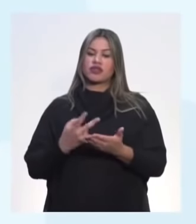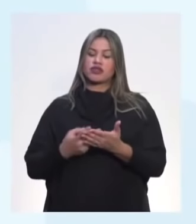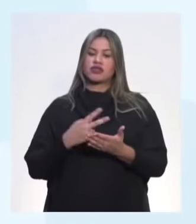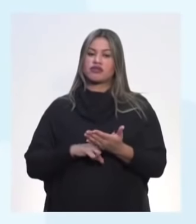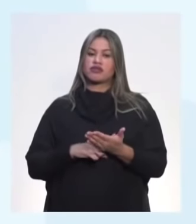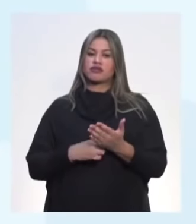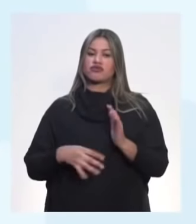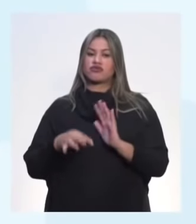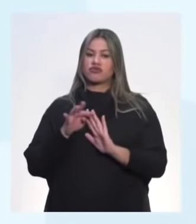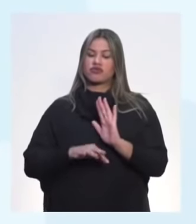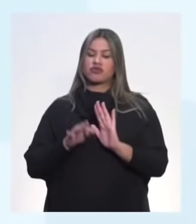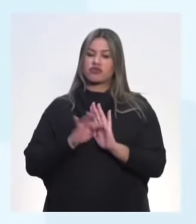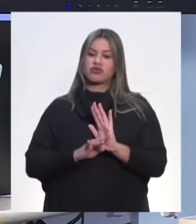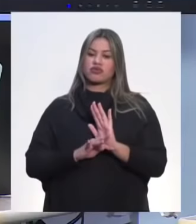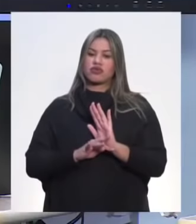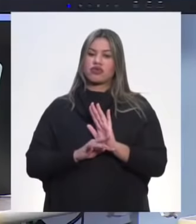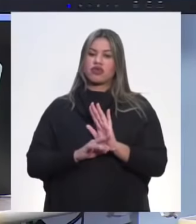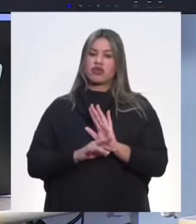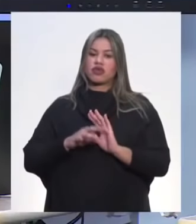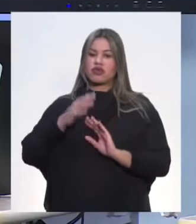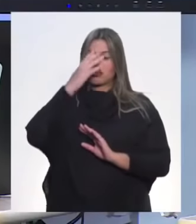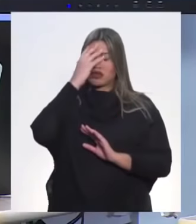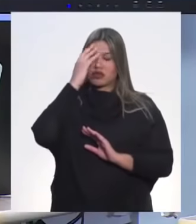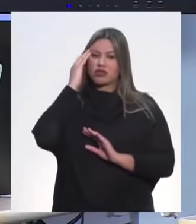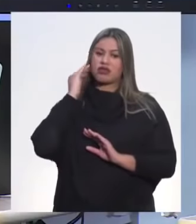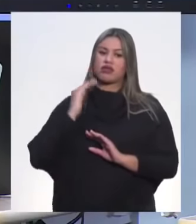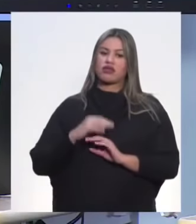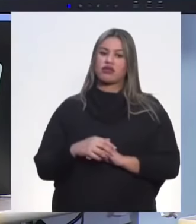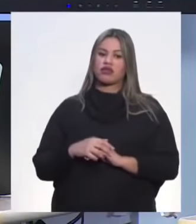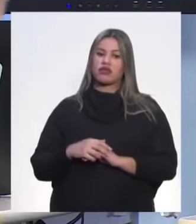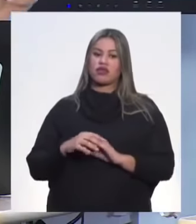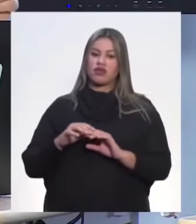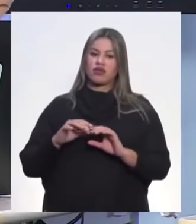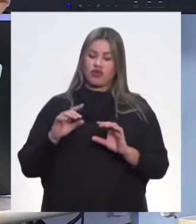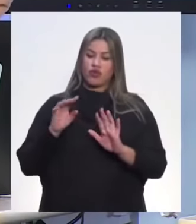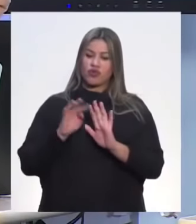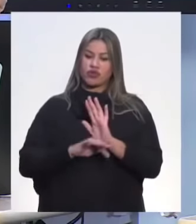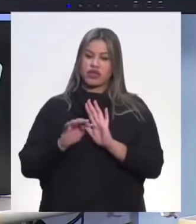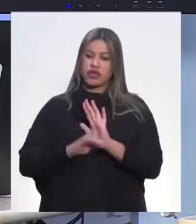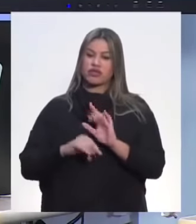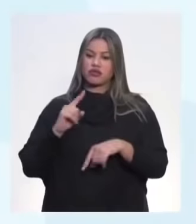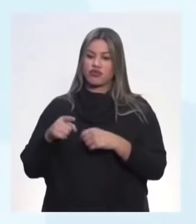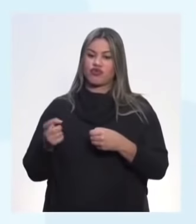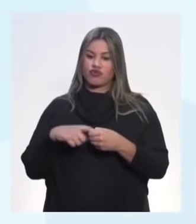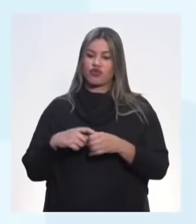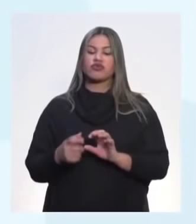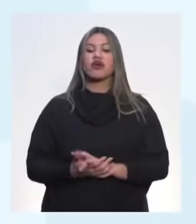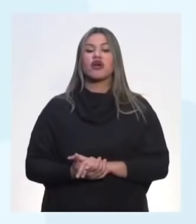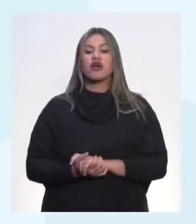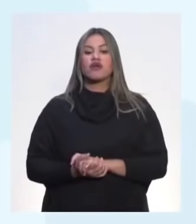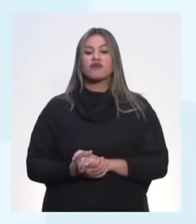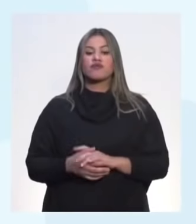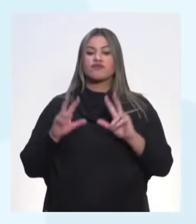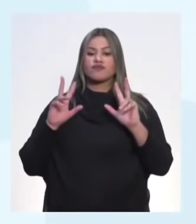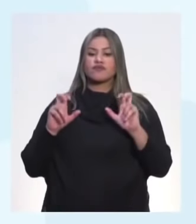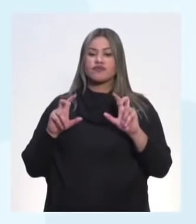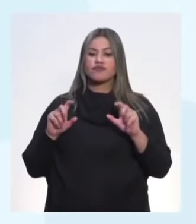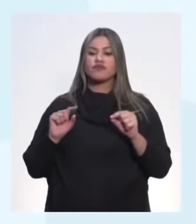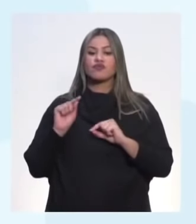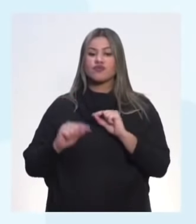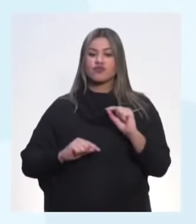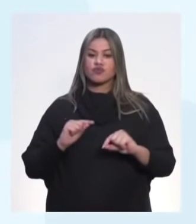naquelas questõezinhas lá. Você vai seguir ou você volta? Eu vou seguir e vou voltar. Vou terminar isso aqui e vou voltar. Obrigada por lembrar, Déia. Qual é o assunto principal do texto? Aqui a